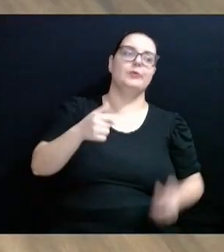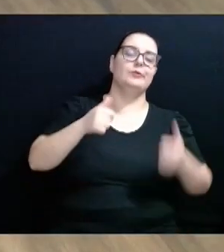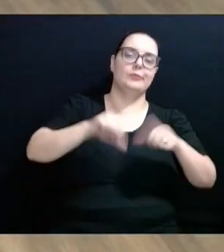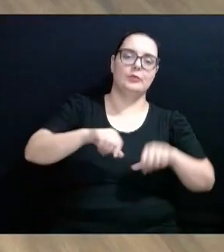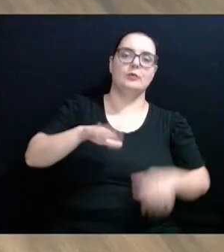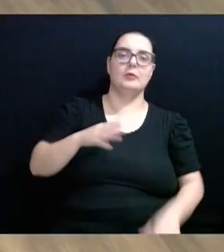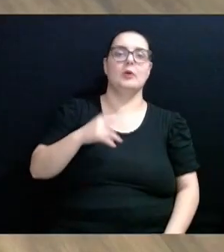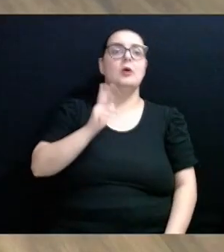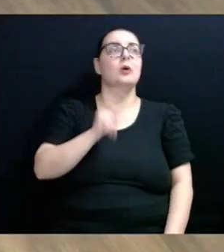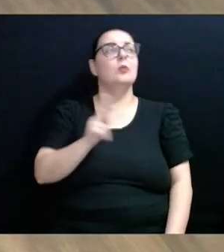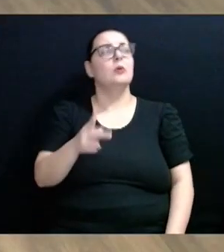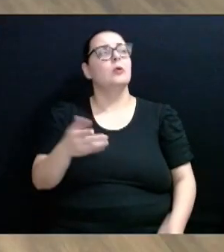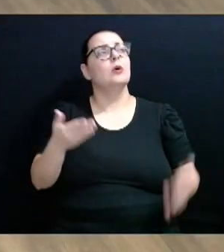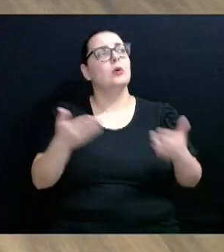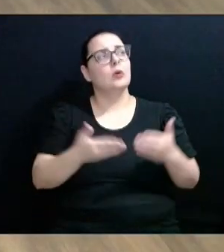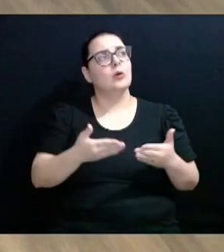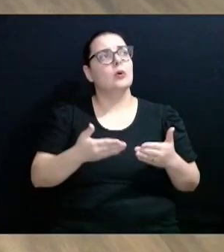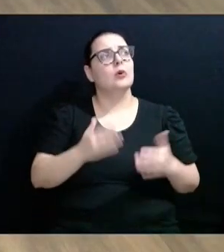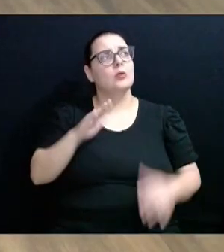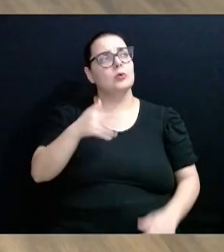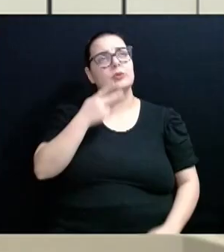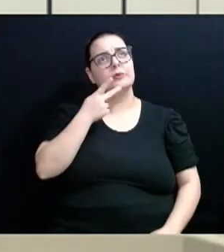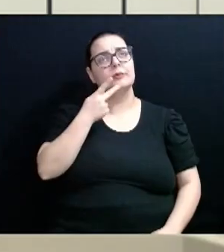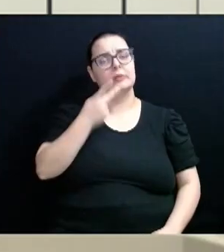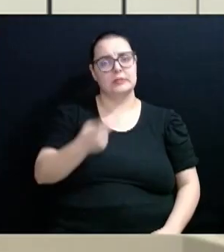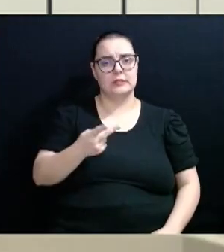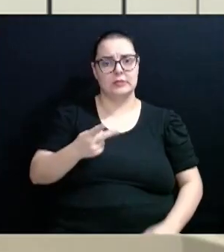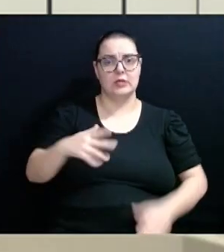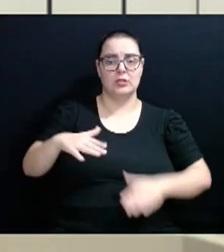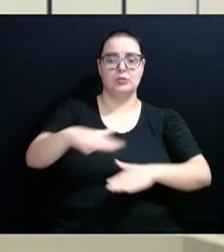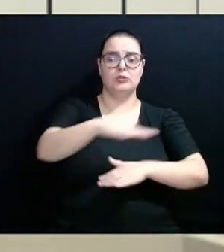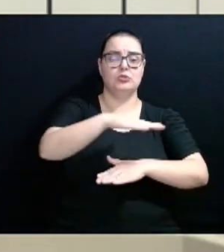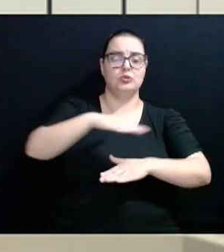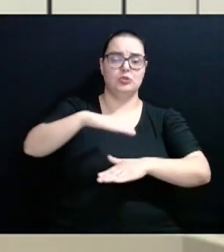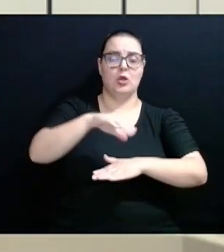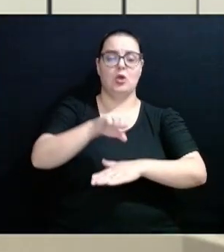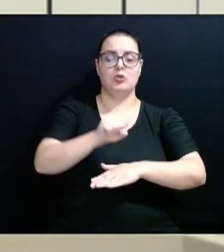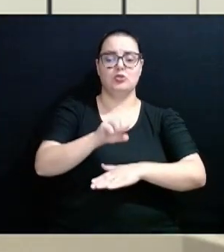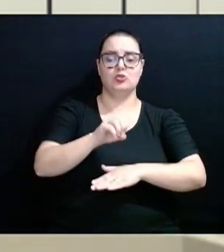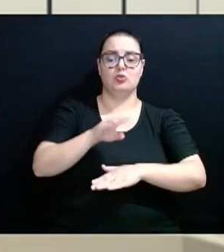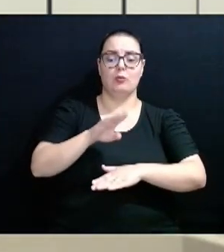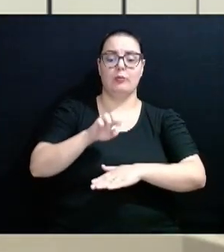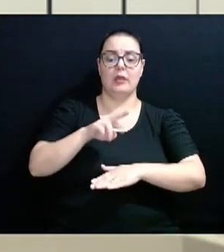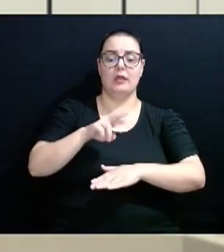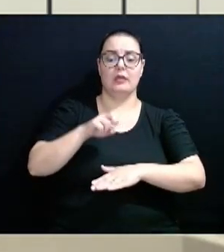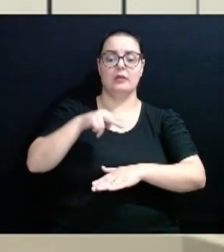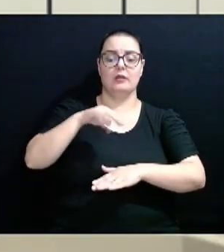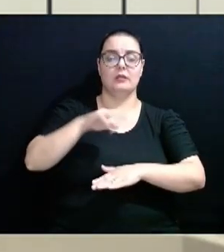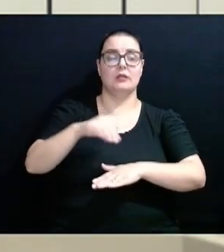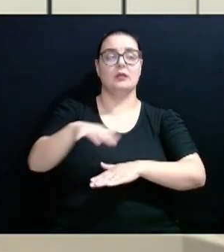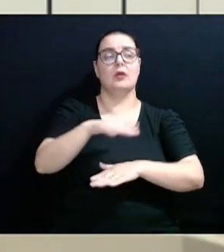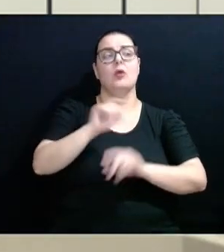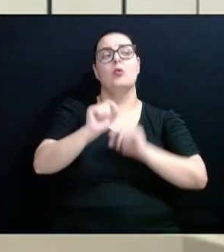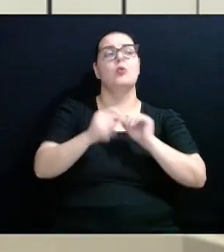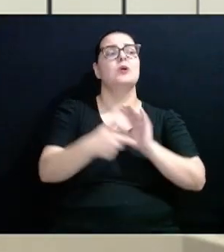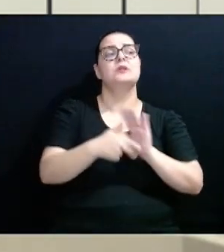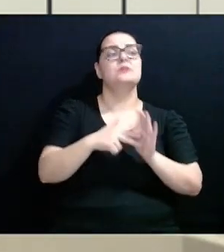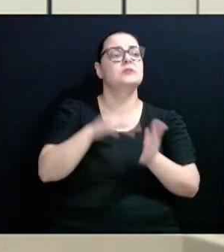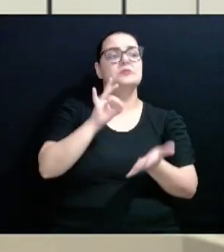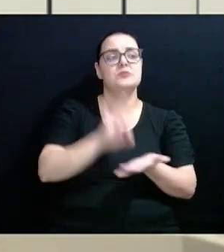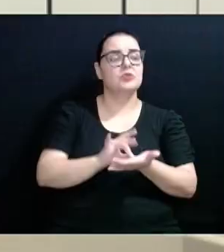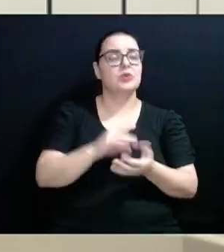agora quando falamos sobre soberania, o que ela significa de fato, essa soberania? Como ela tem